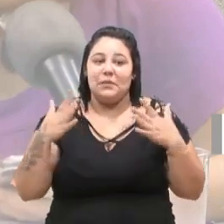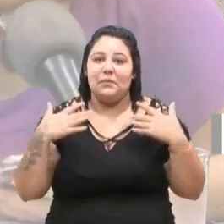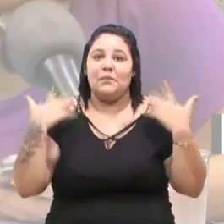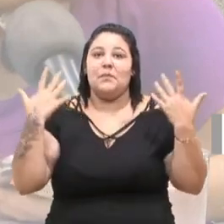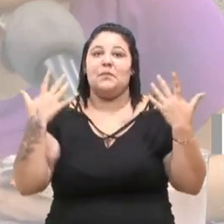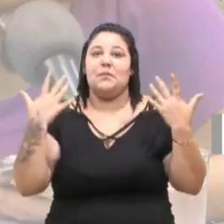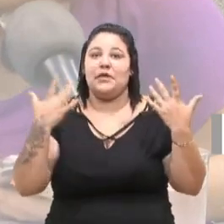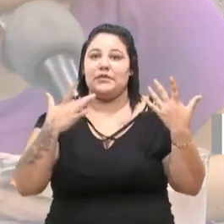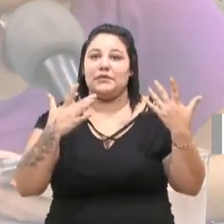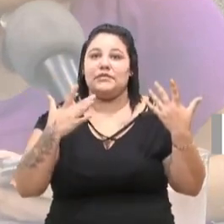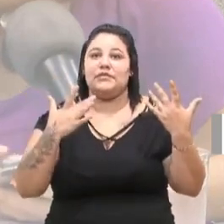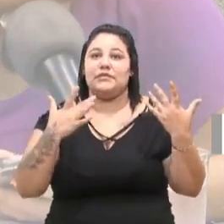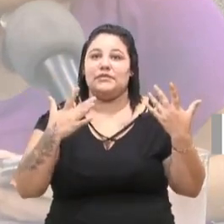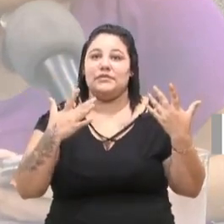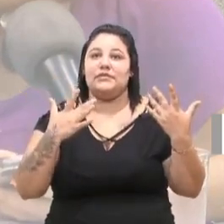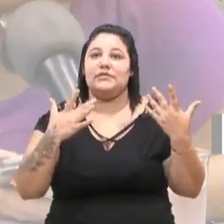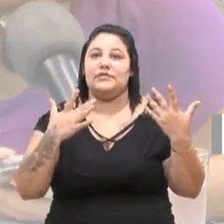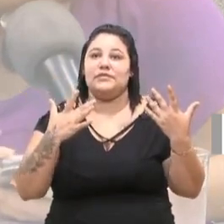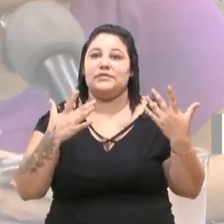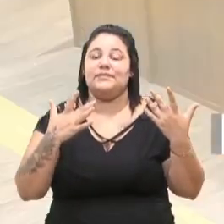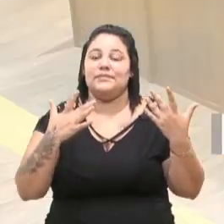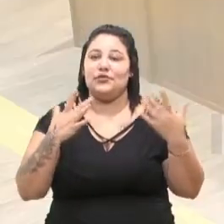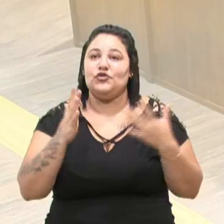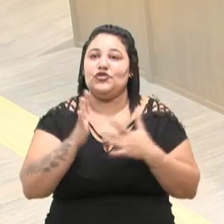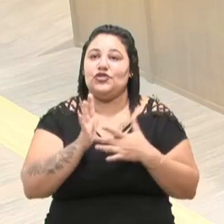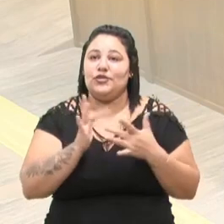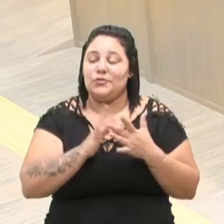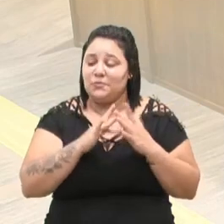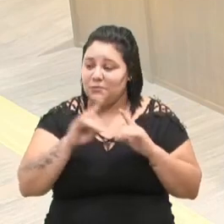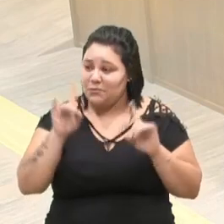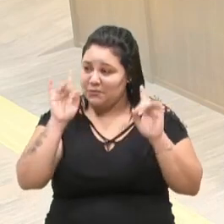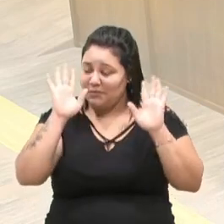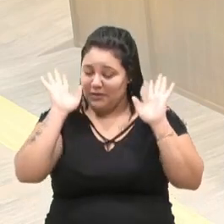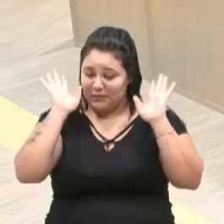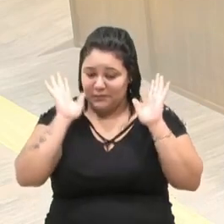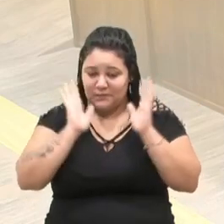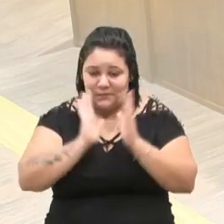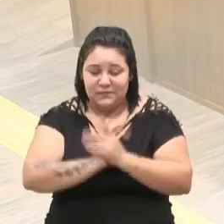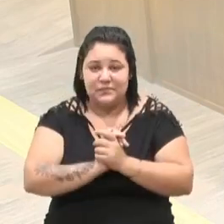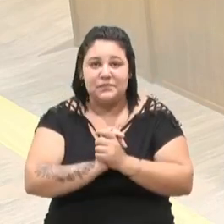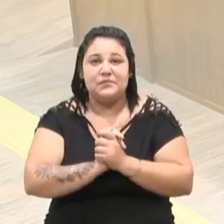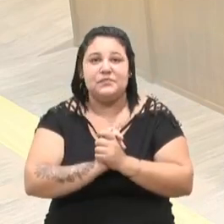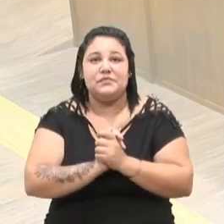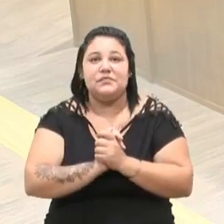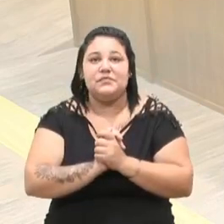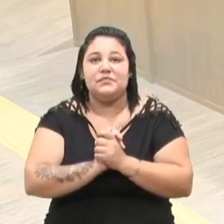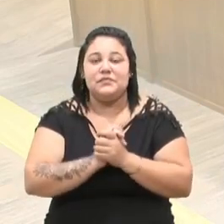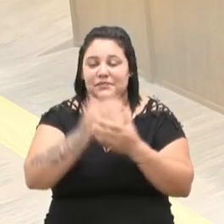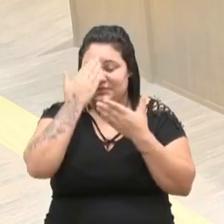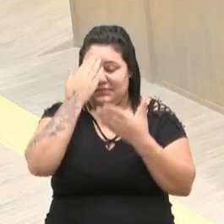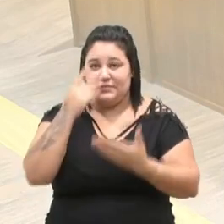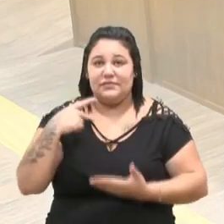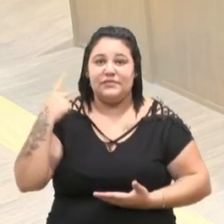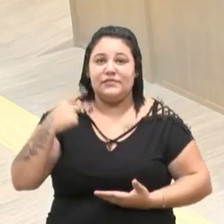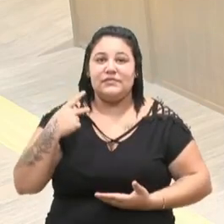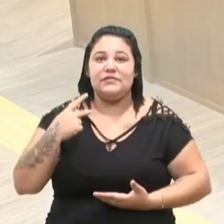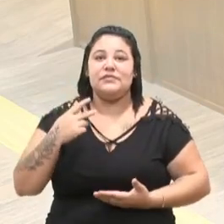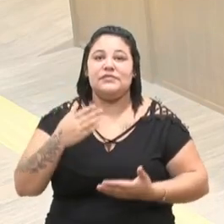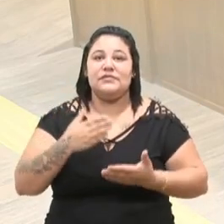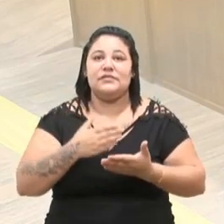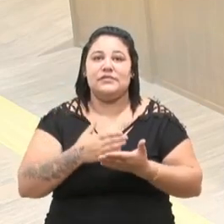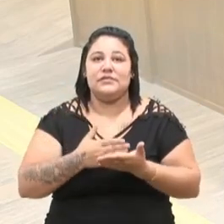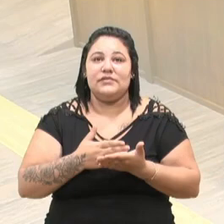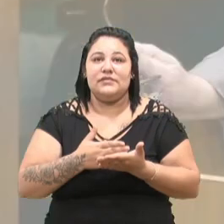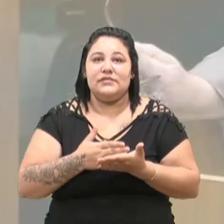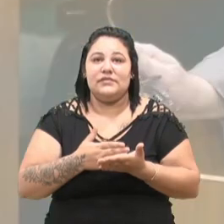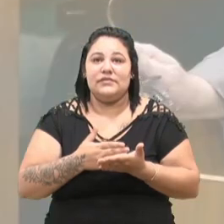sou pessimista, ok? Obrigada. Obrigado pela contribuição, vereadora Gladys. Na verdade, a senhora começou dizendo que era realista e